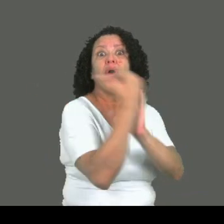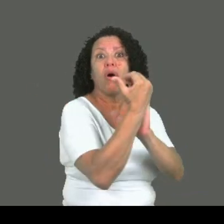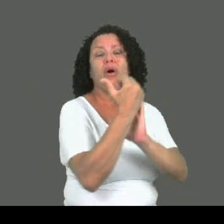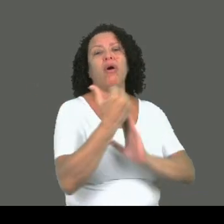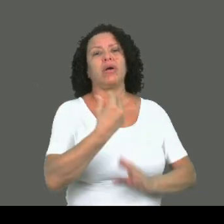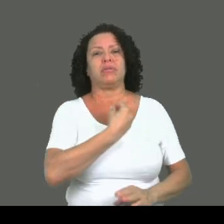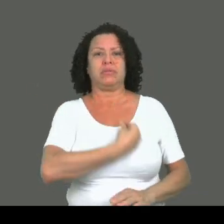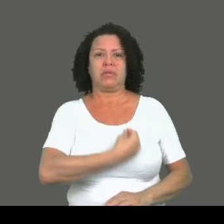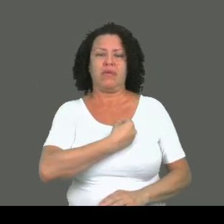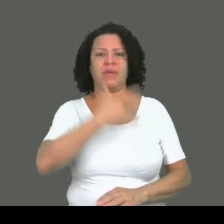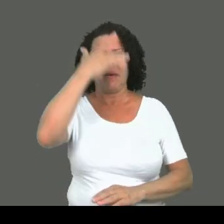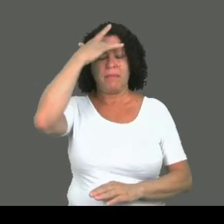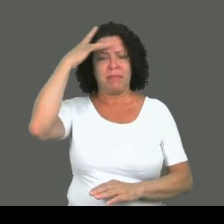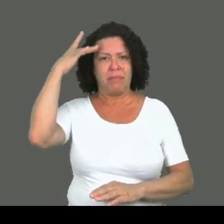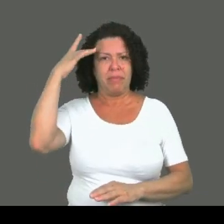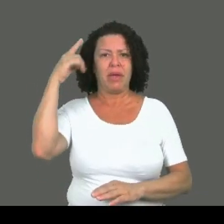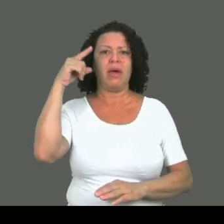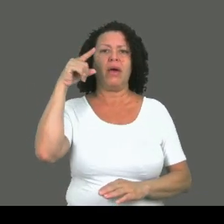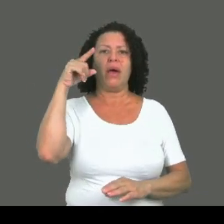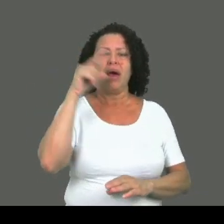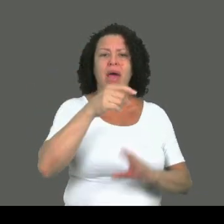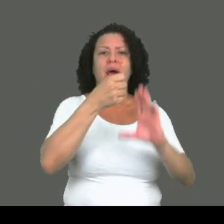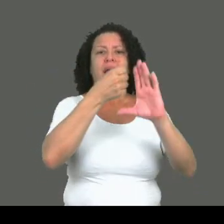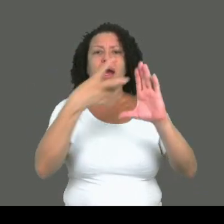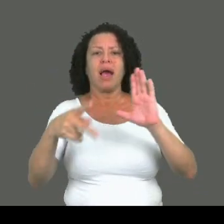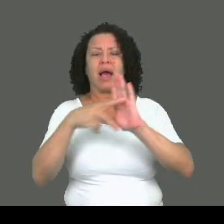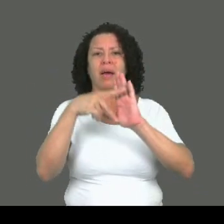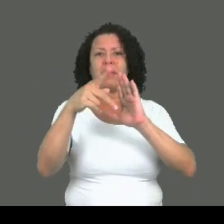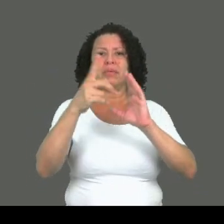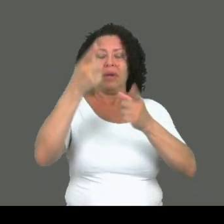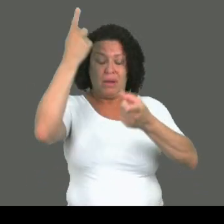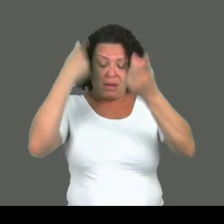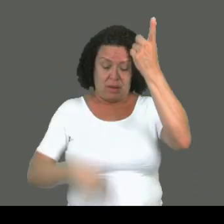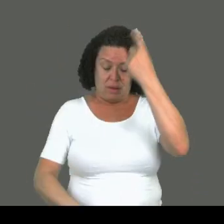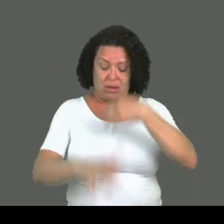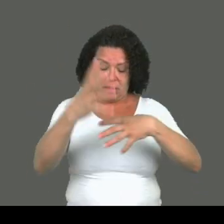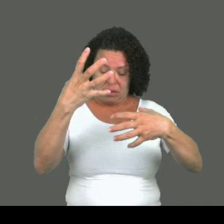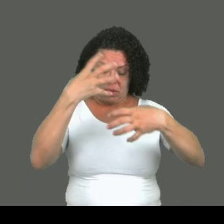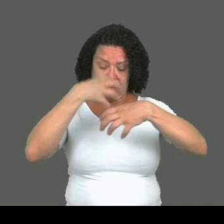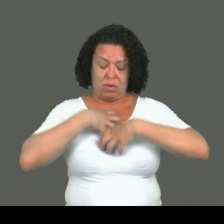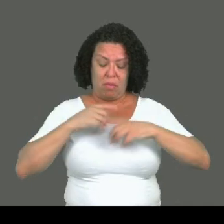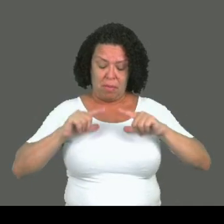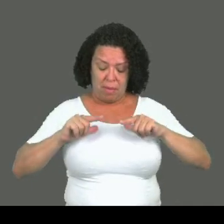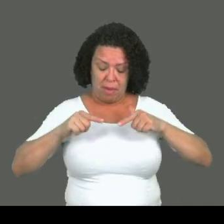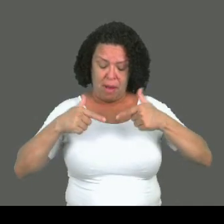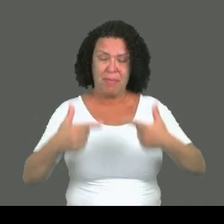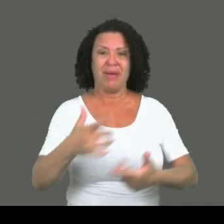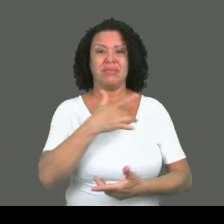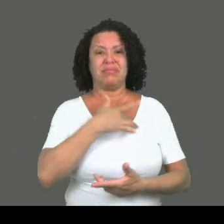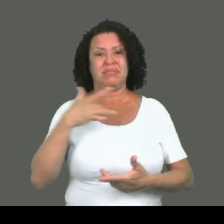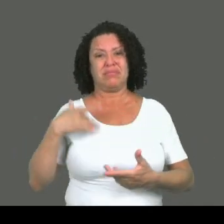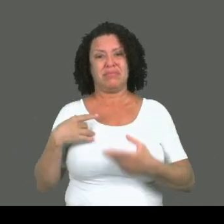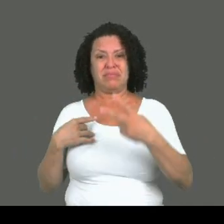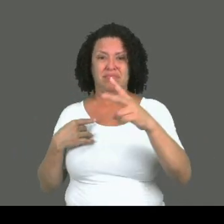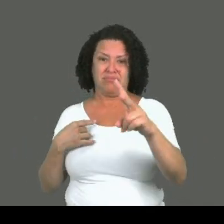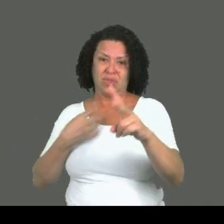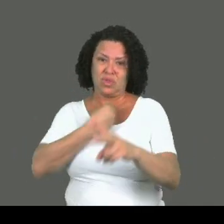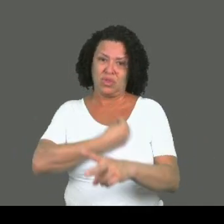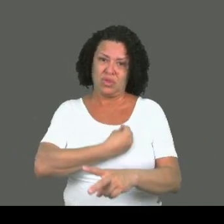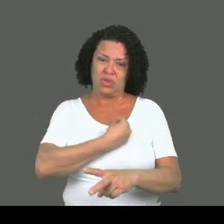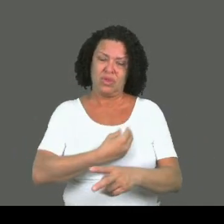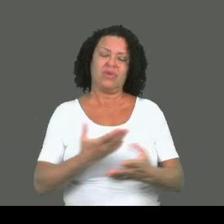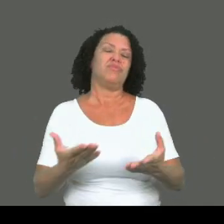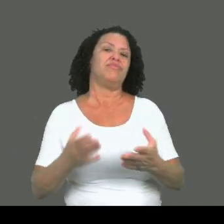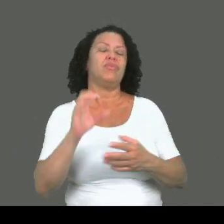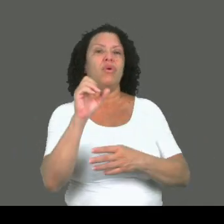pessoa, assumindo um caráter generalizado e interferindo no funcionamento saudável de sua vida.